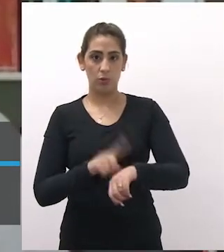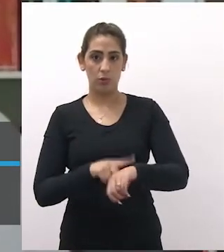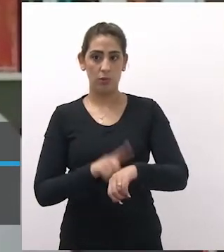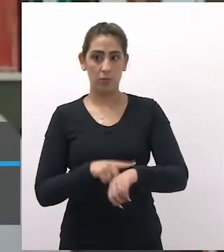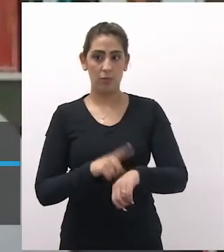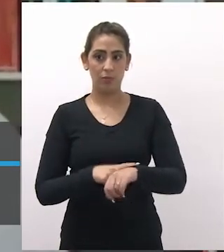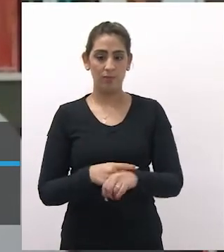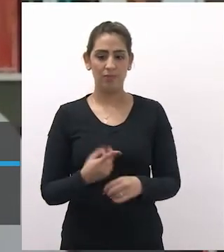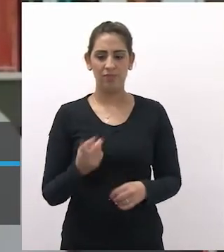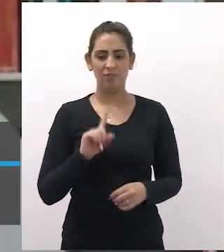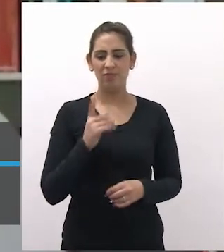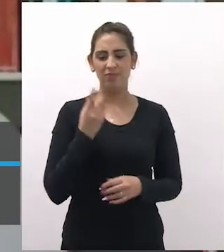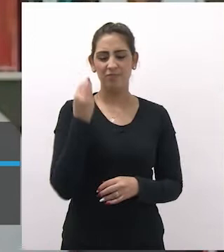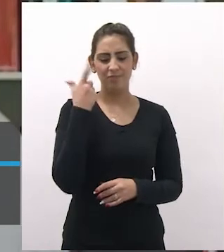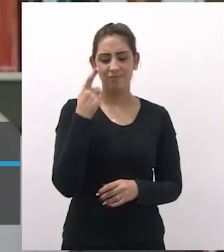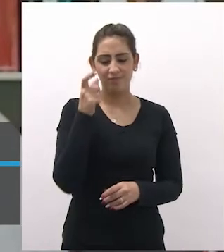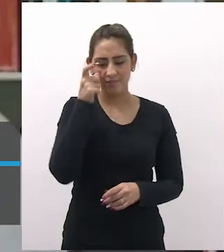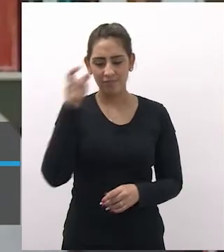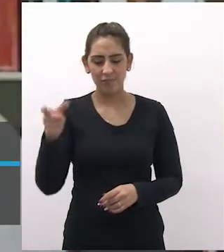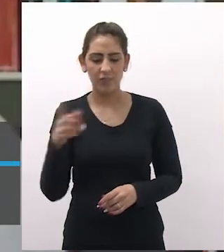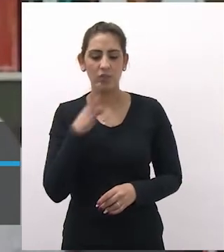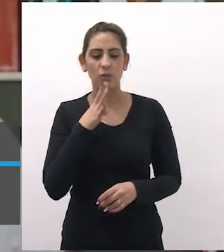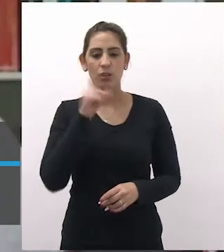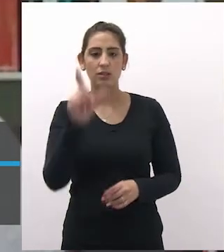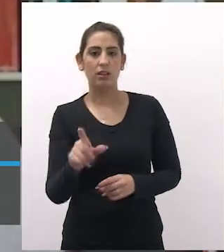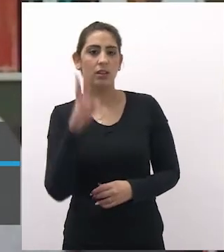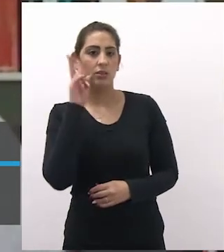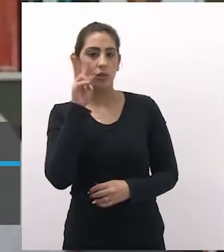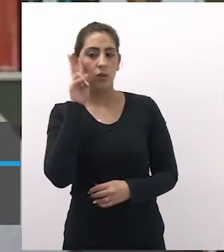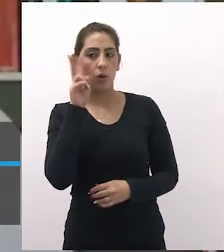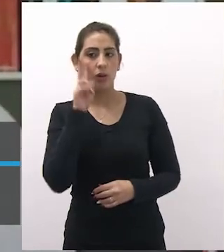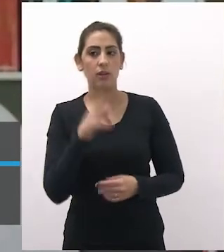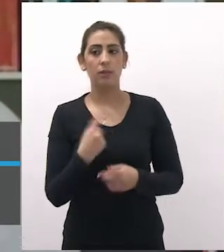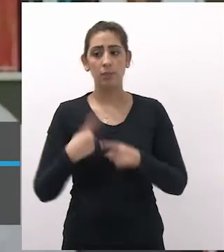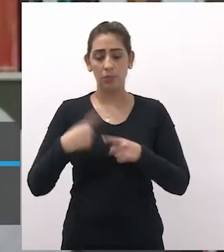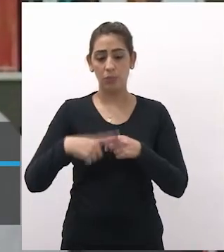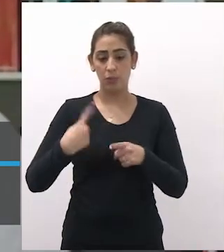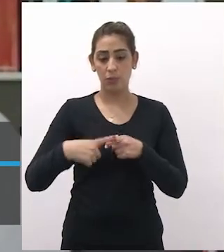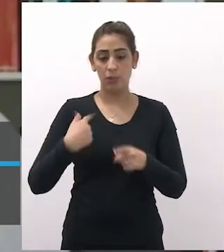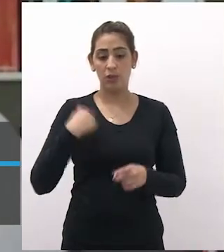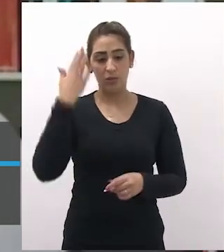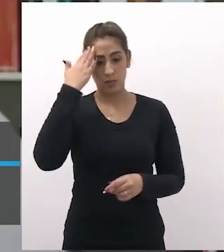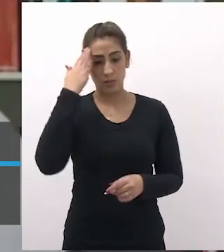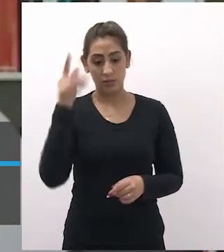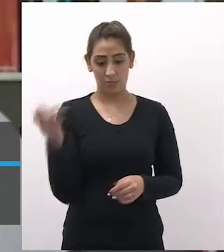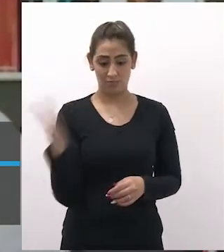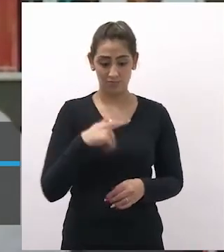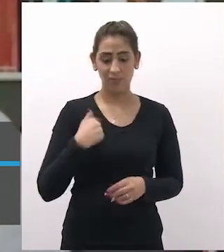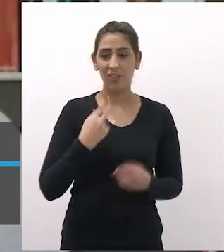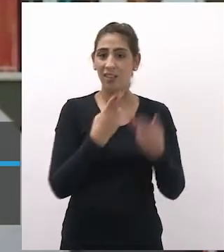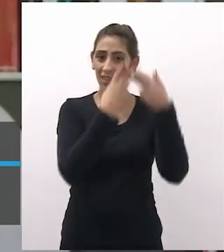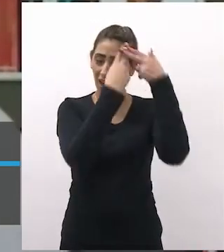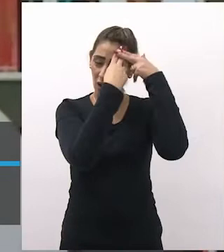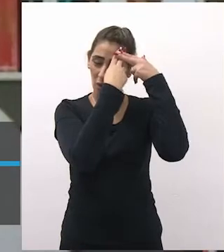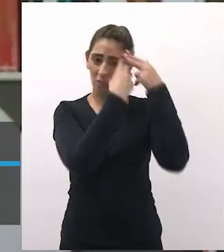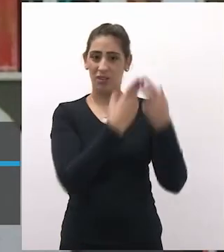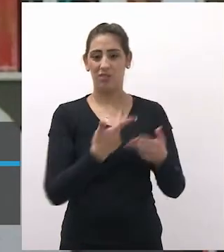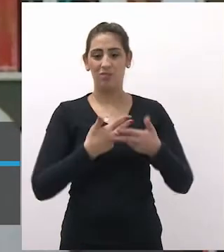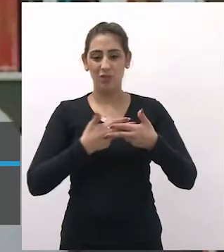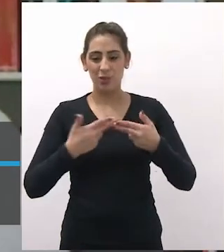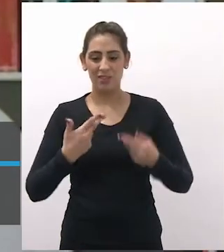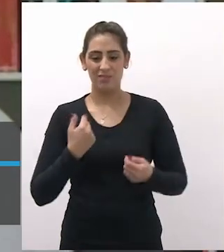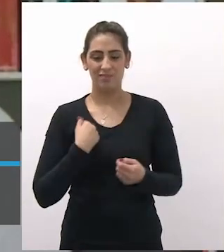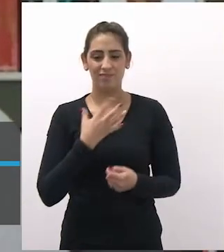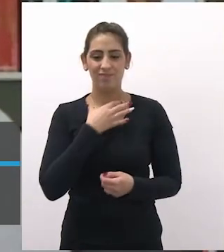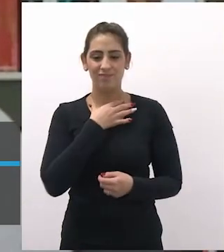conhecer essa história, me negando a ler sobre isso, mas porque eu sei que isso me trazia traumas, me trazia gatilhos, e com